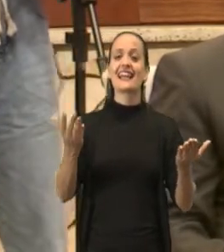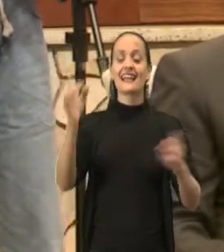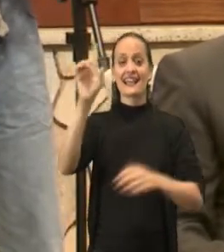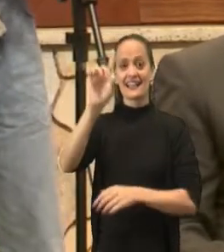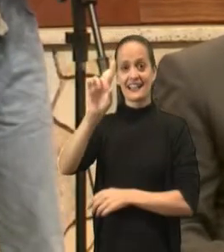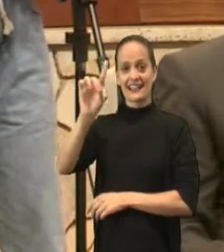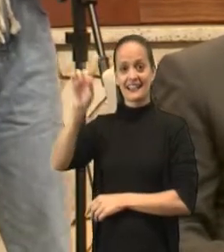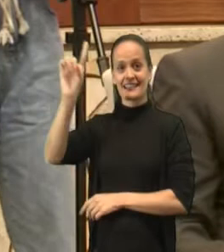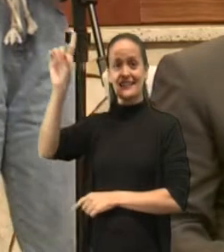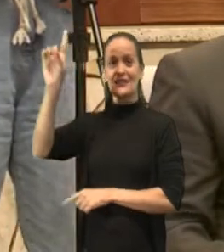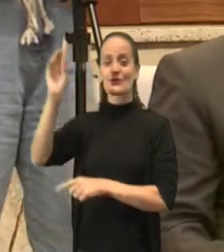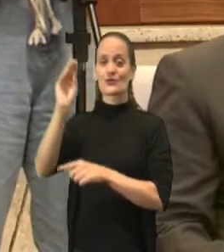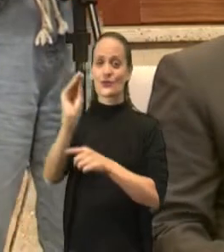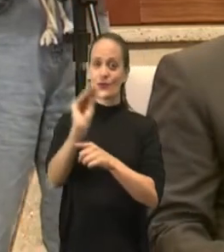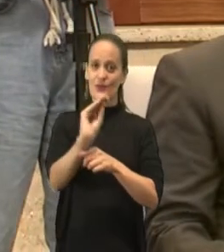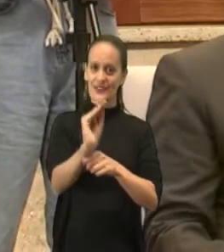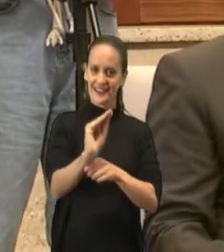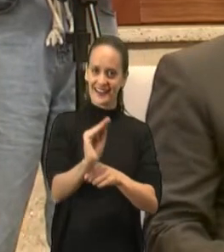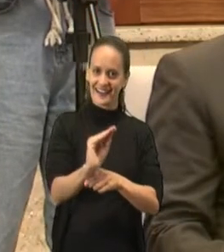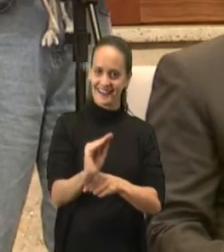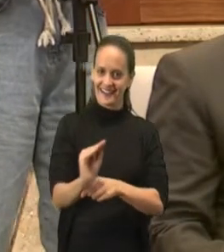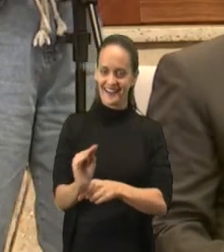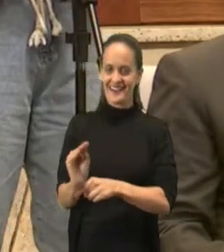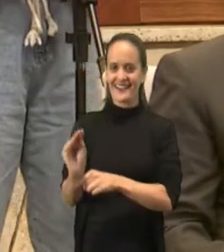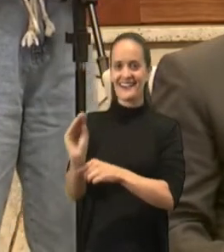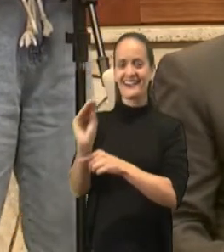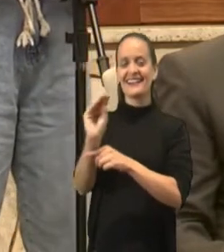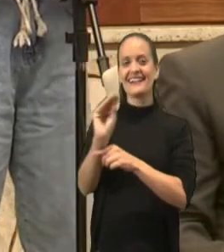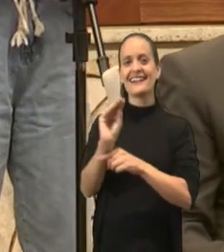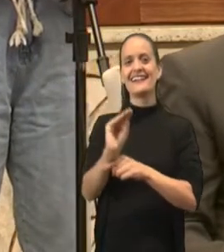ti. Deus